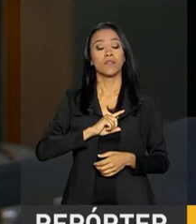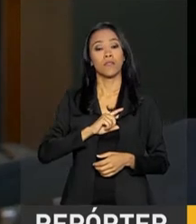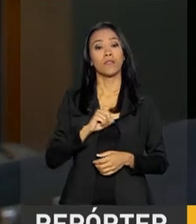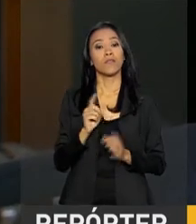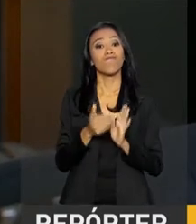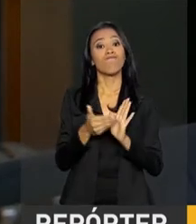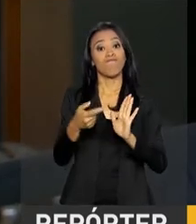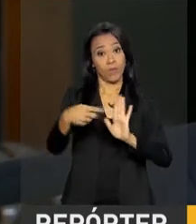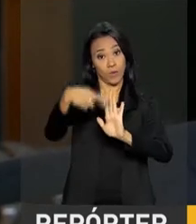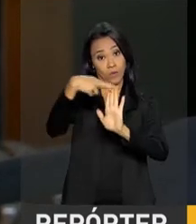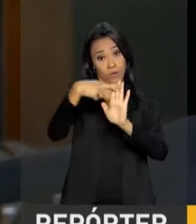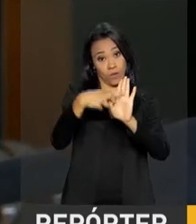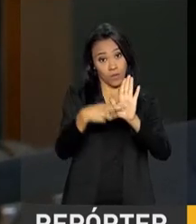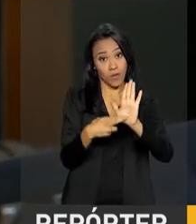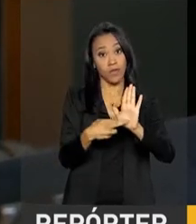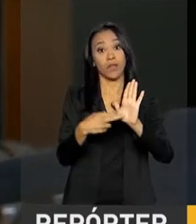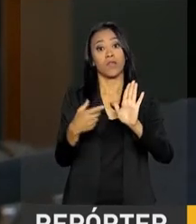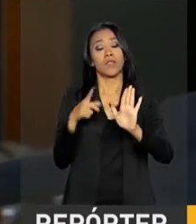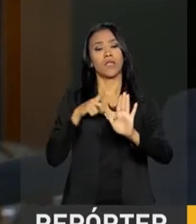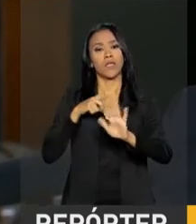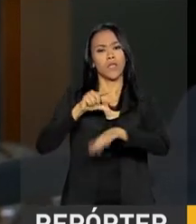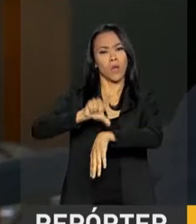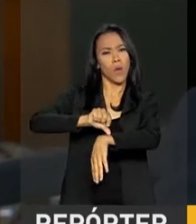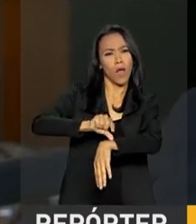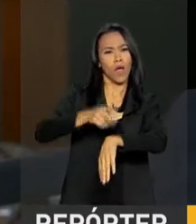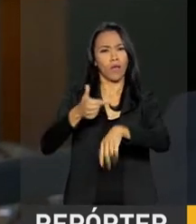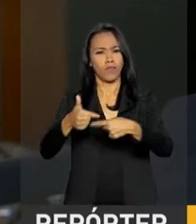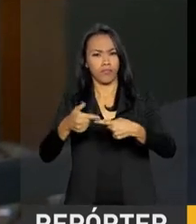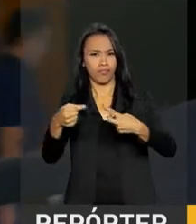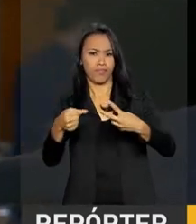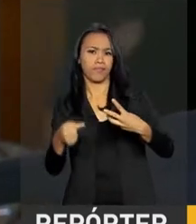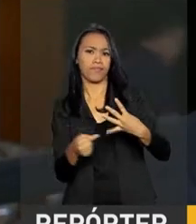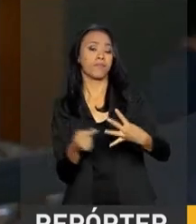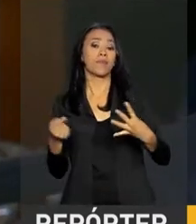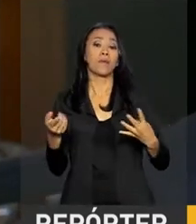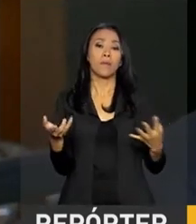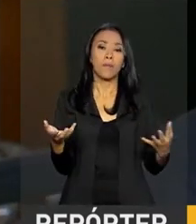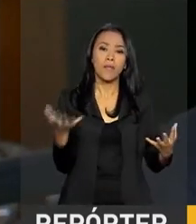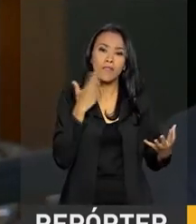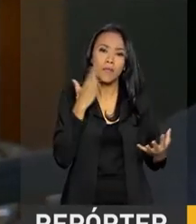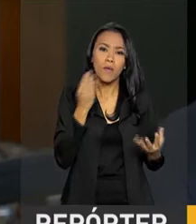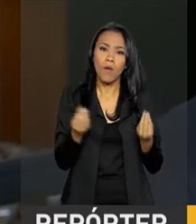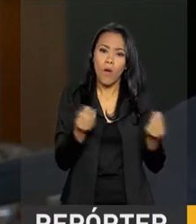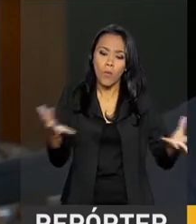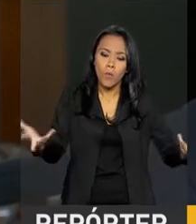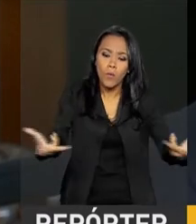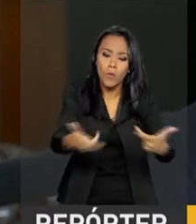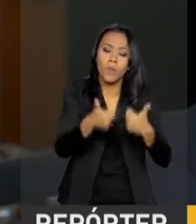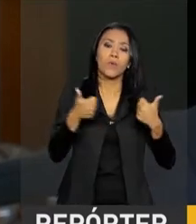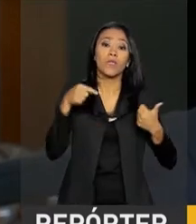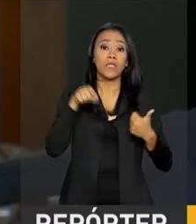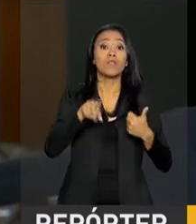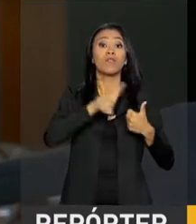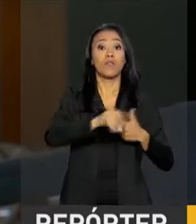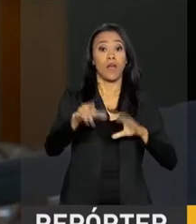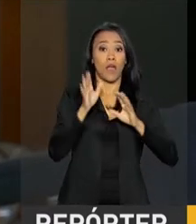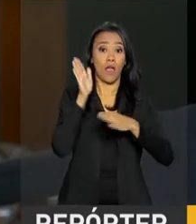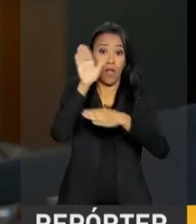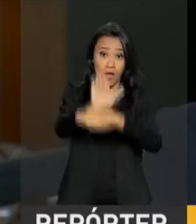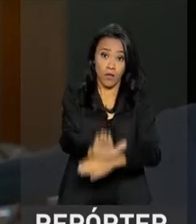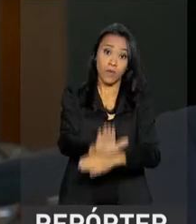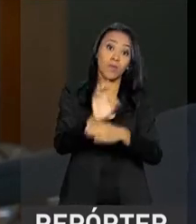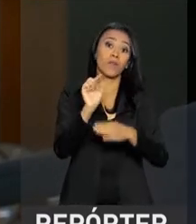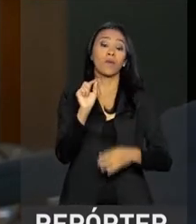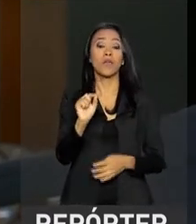pura e simples do cumprimento de horário para uma mensuração da eficiência do trabalho realizado isso vai permitir com